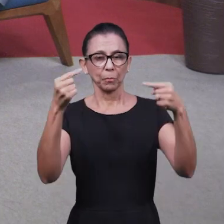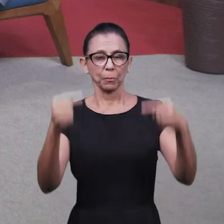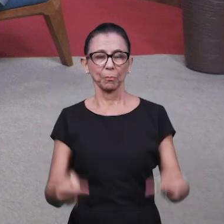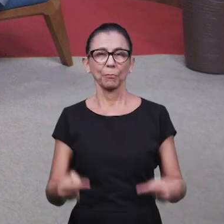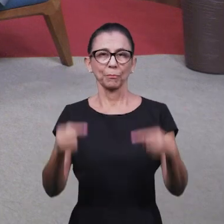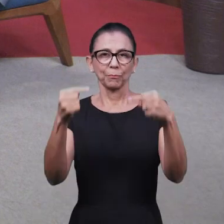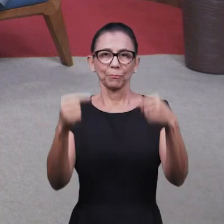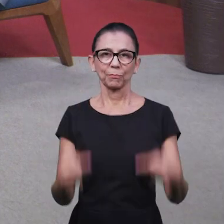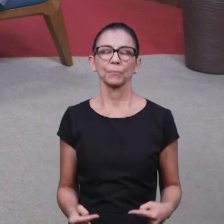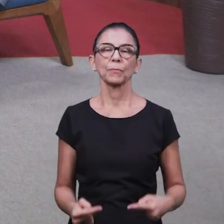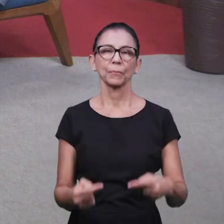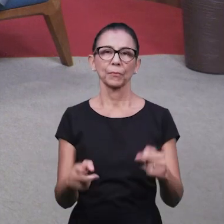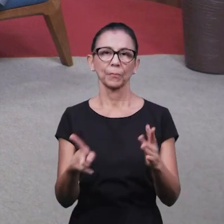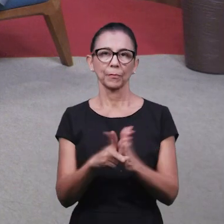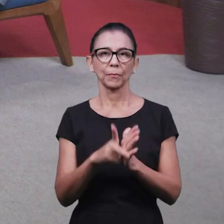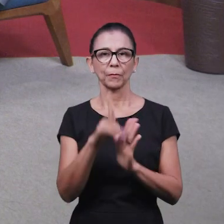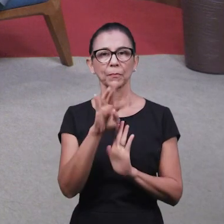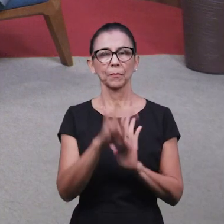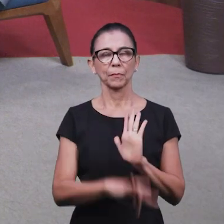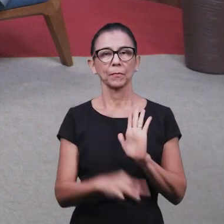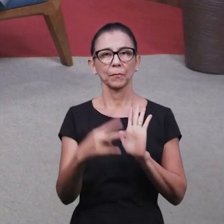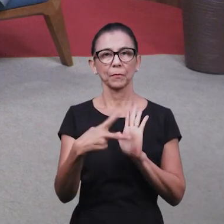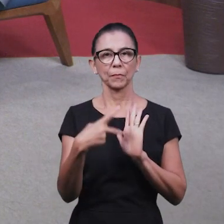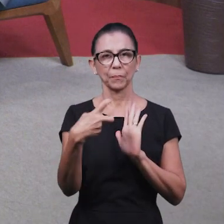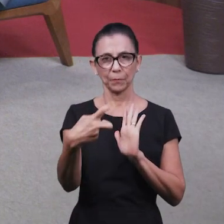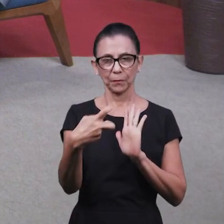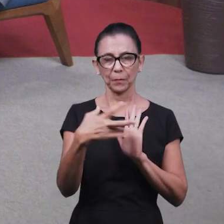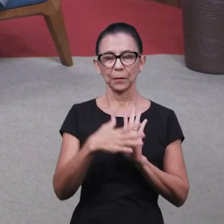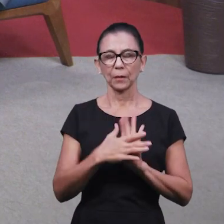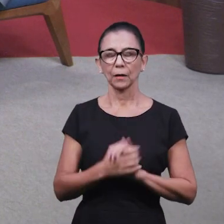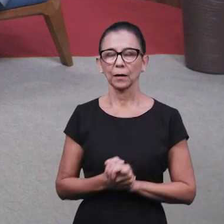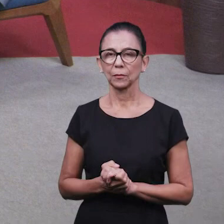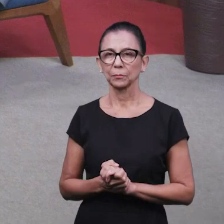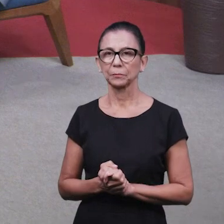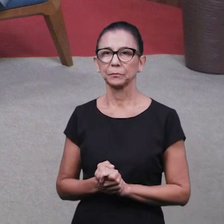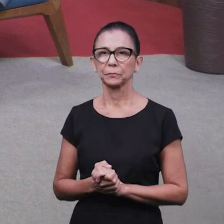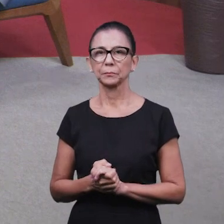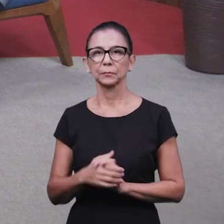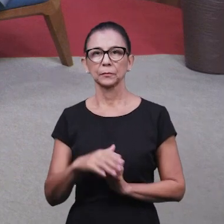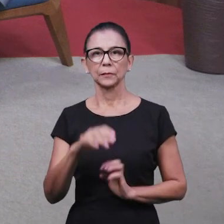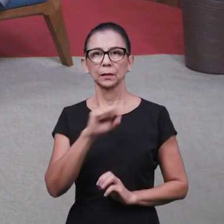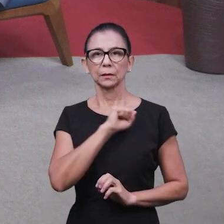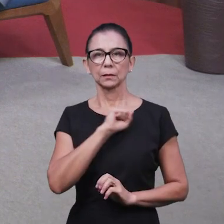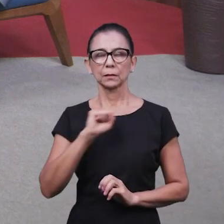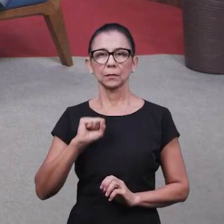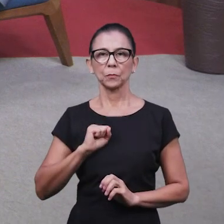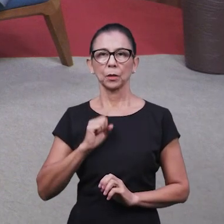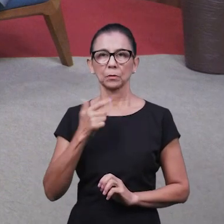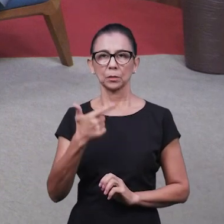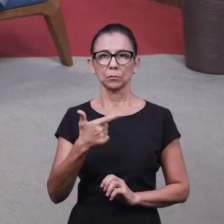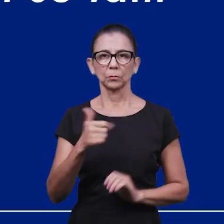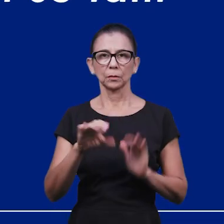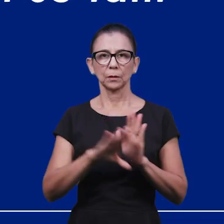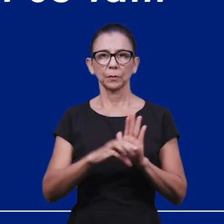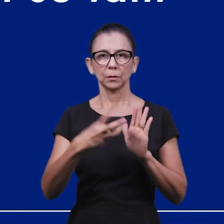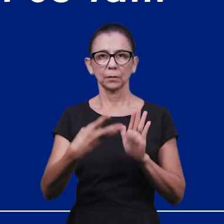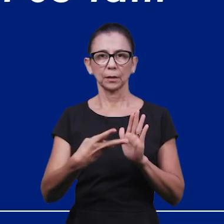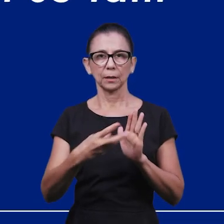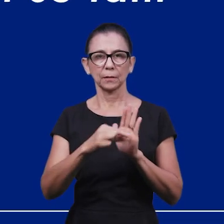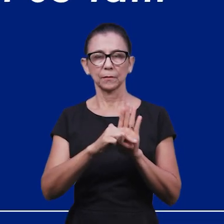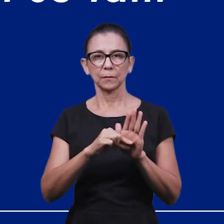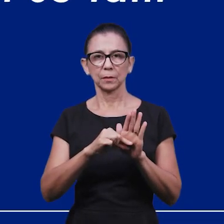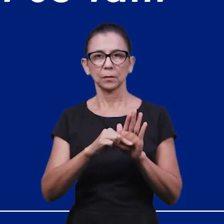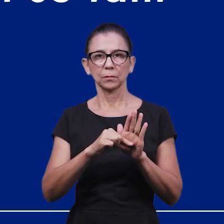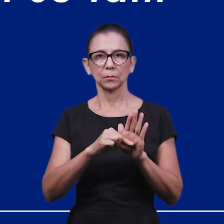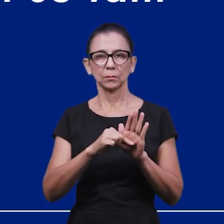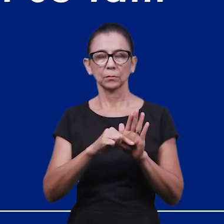E no próprio texto a gente vai começar a perceber isso aqui. Segundo o livro do profeta Samuel, capítulo 3, verso 1, diz assim: E